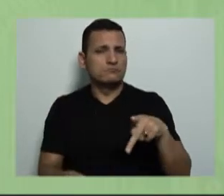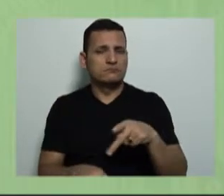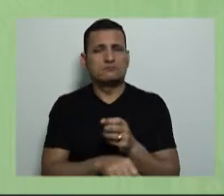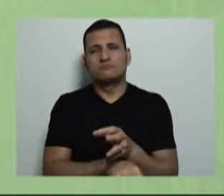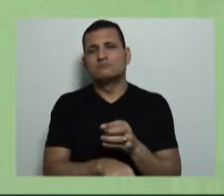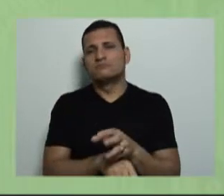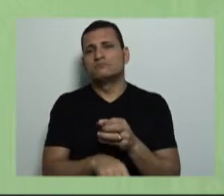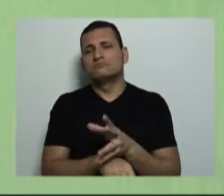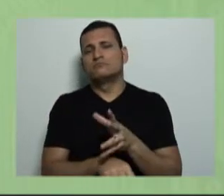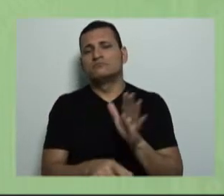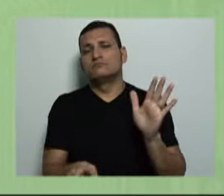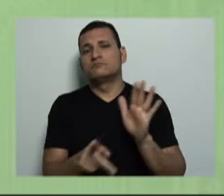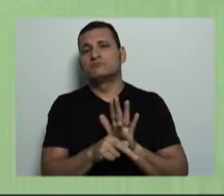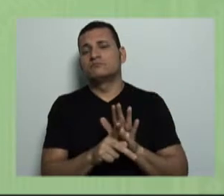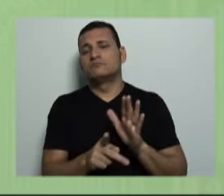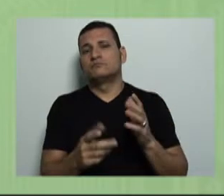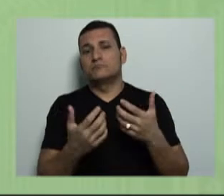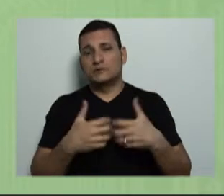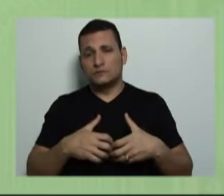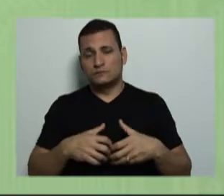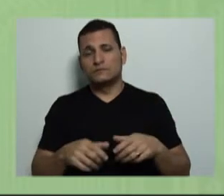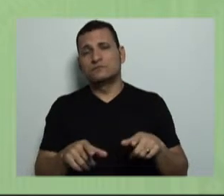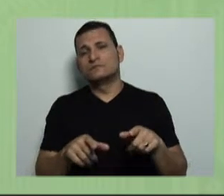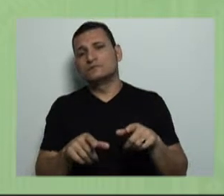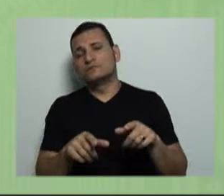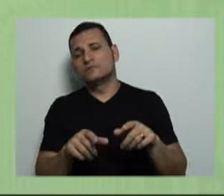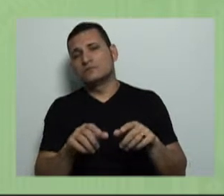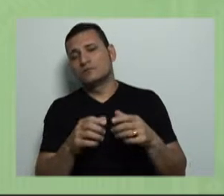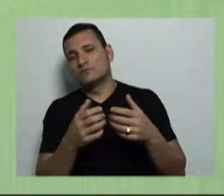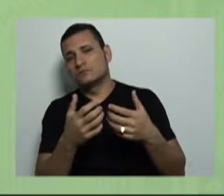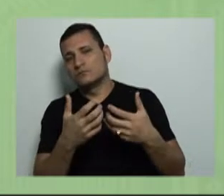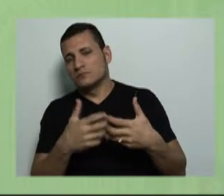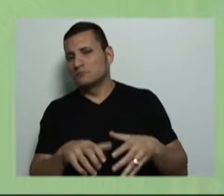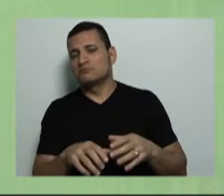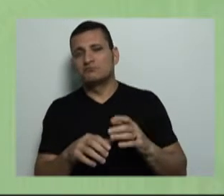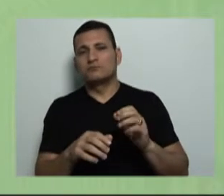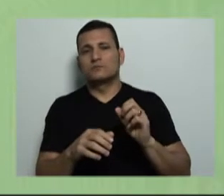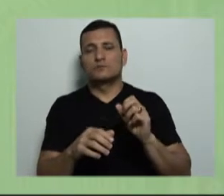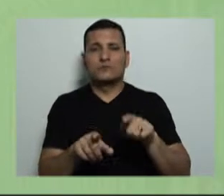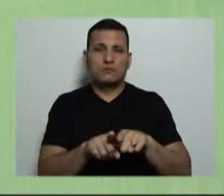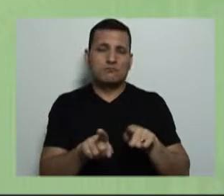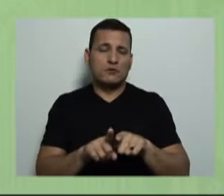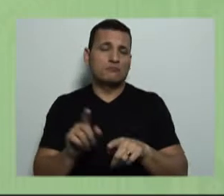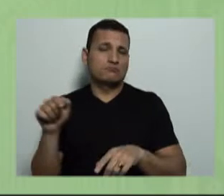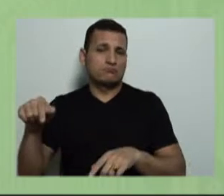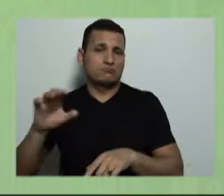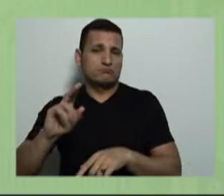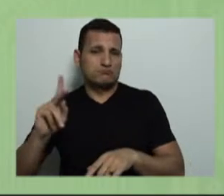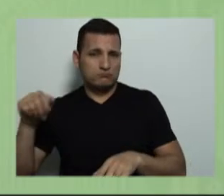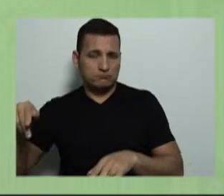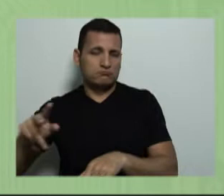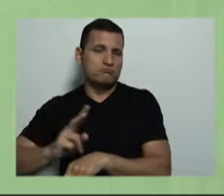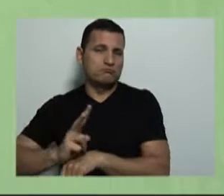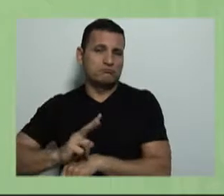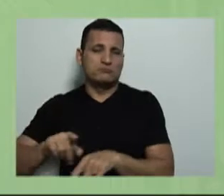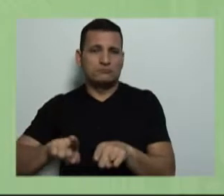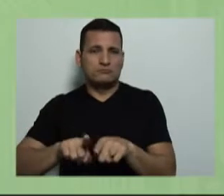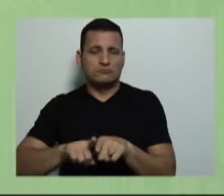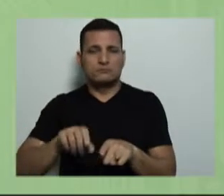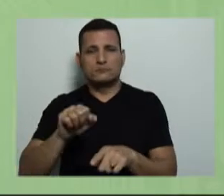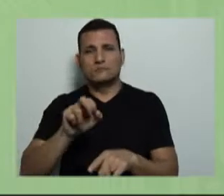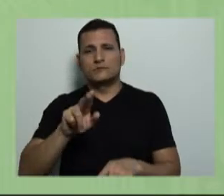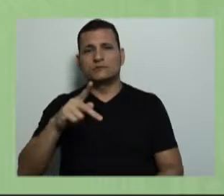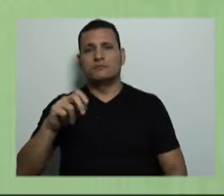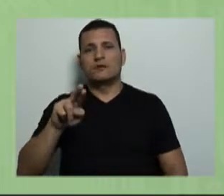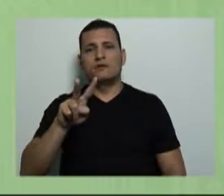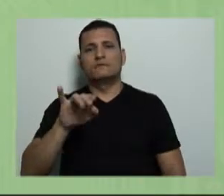orientador da instituição de ensino e por um supervisor da parte concedente. Então é aquilo que a gente já mencionou, não é mesmo, pessoal? Ele é